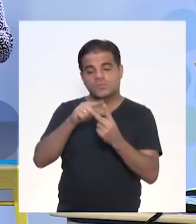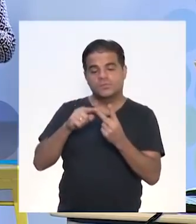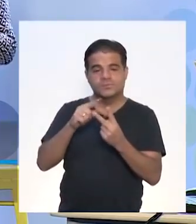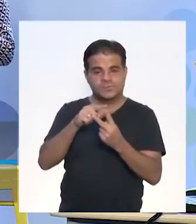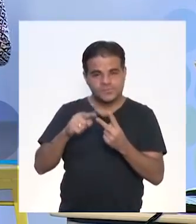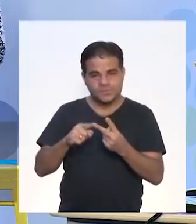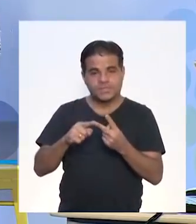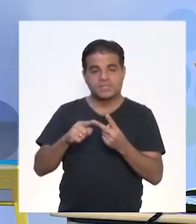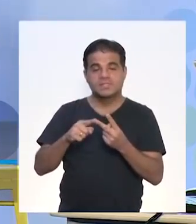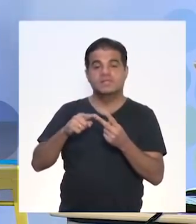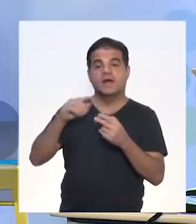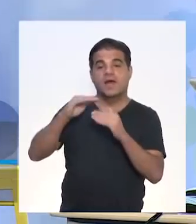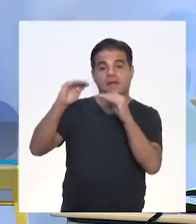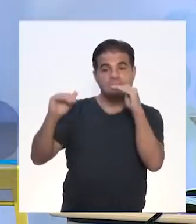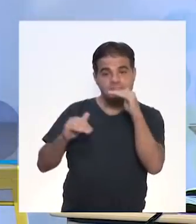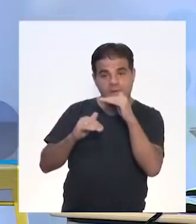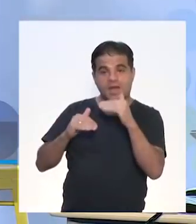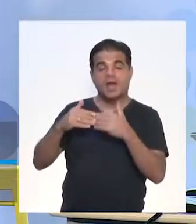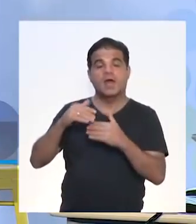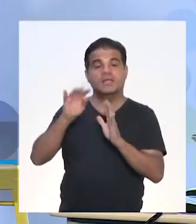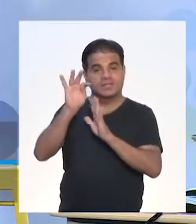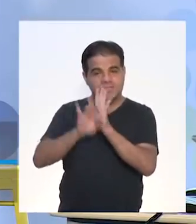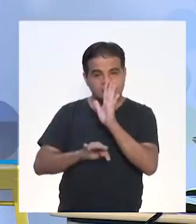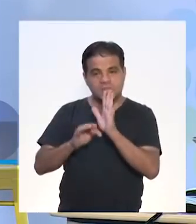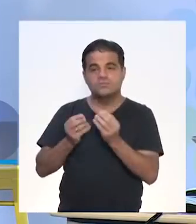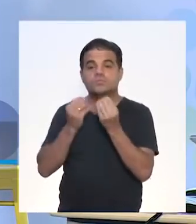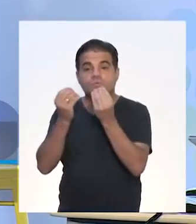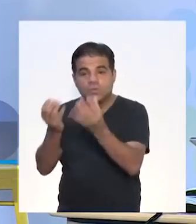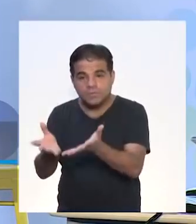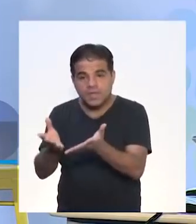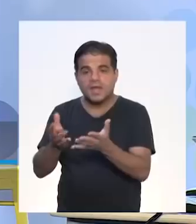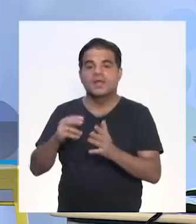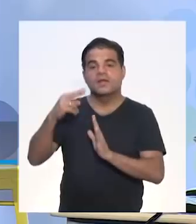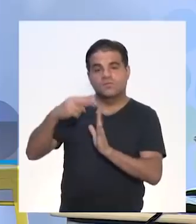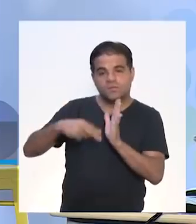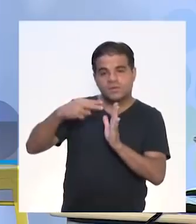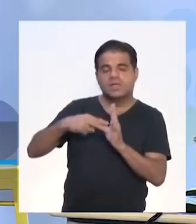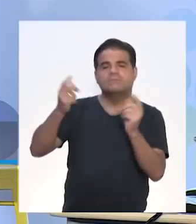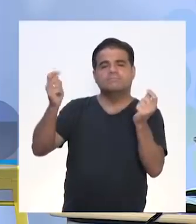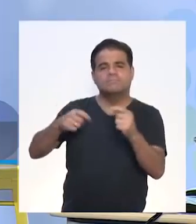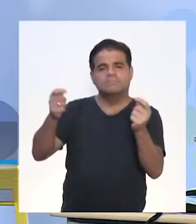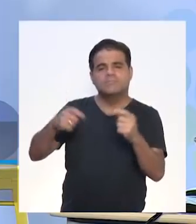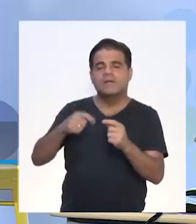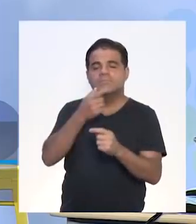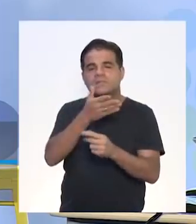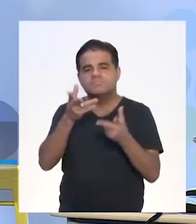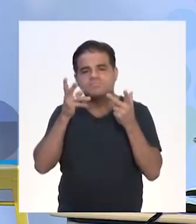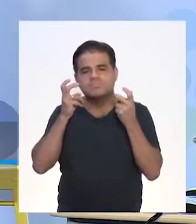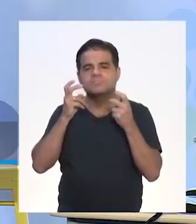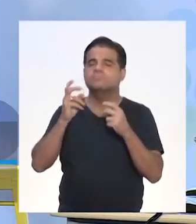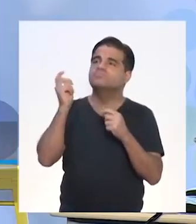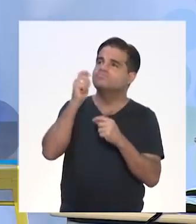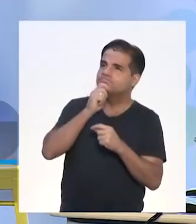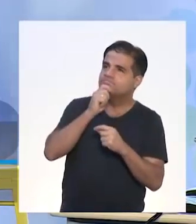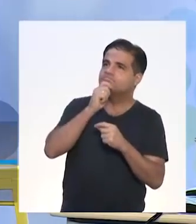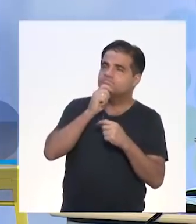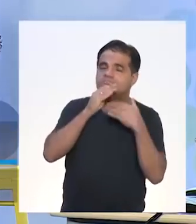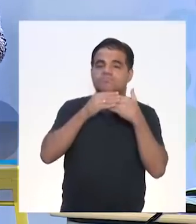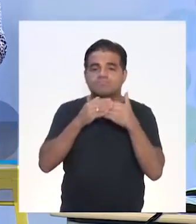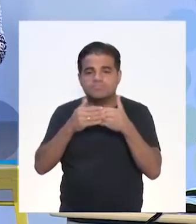E embaixo, aquele textinho que eu li, que está bem embaixo aqui, dá para vocês terem a noção de que